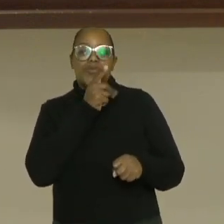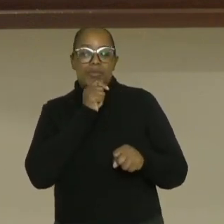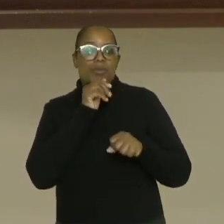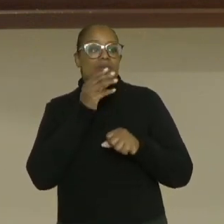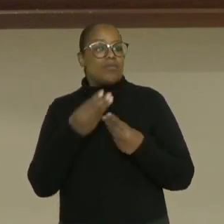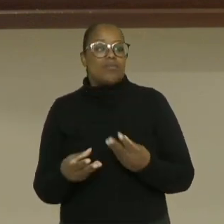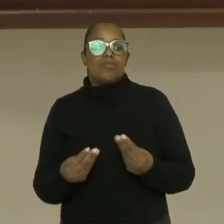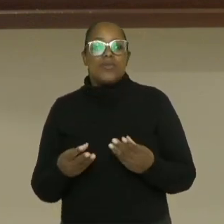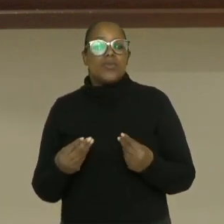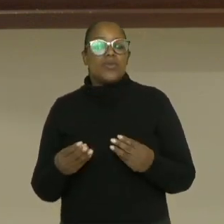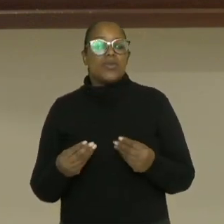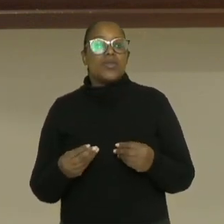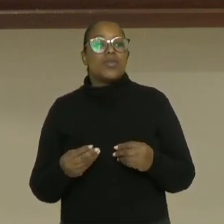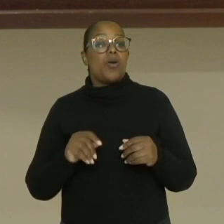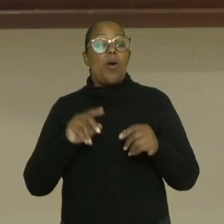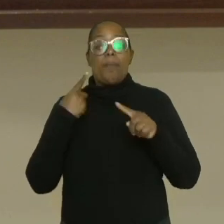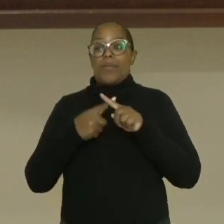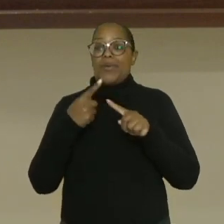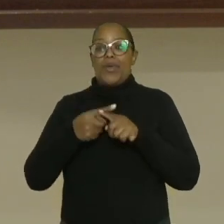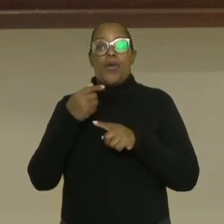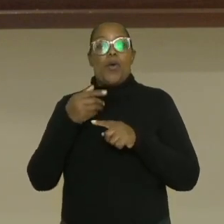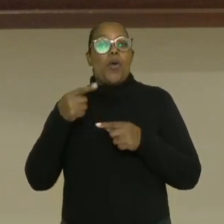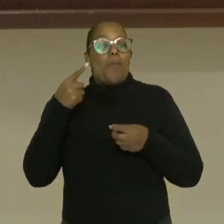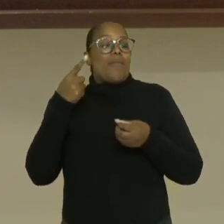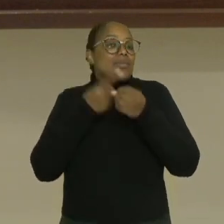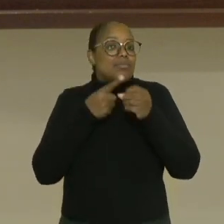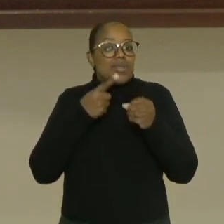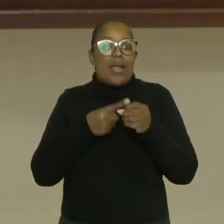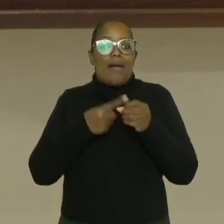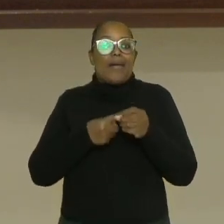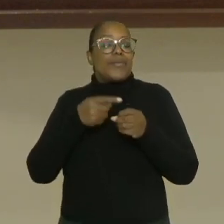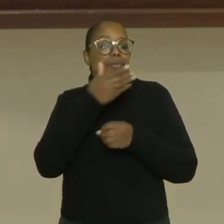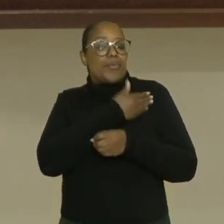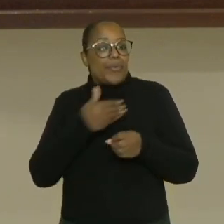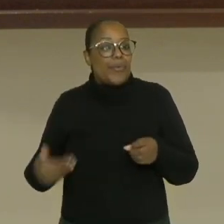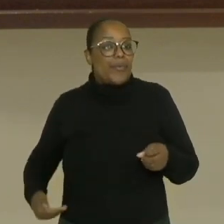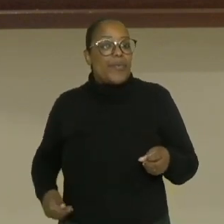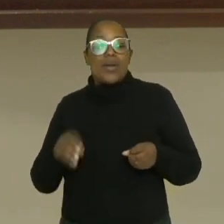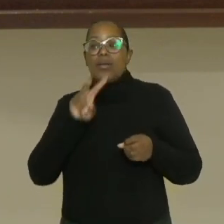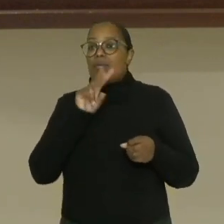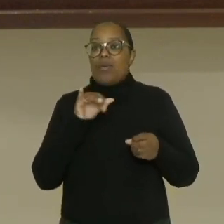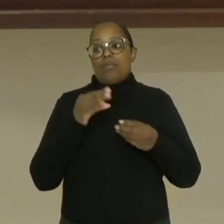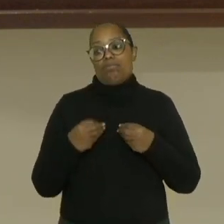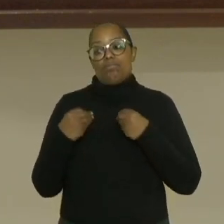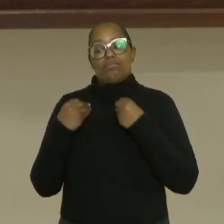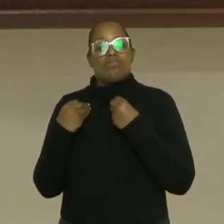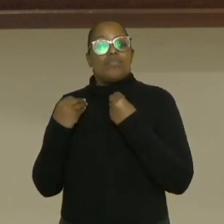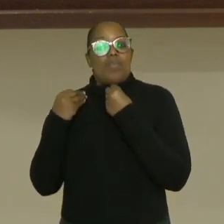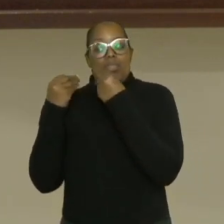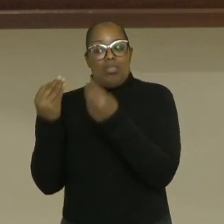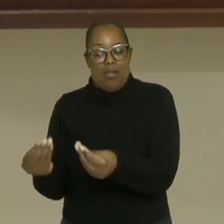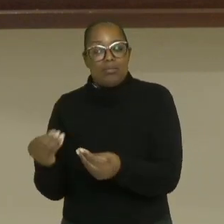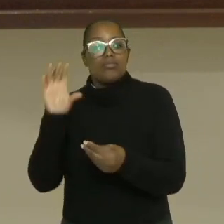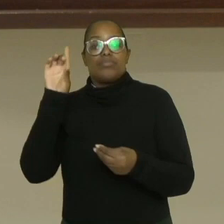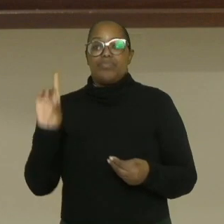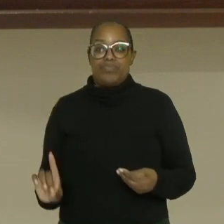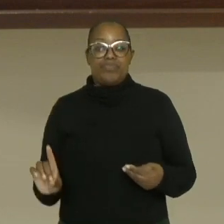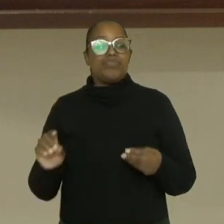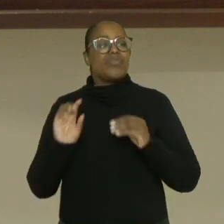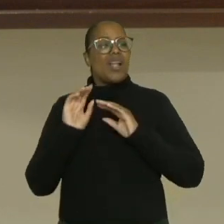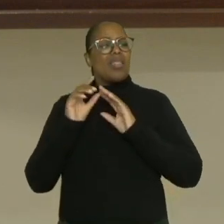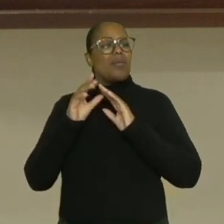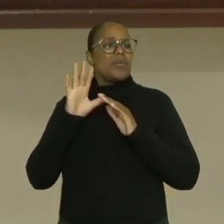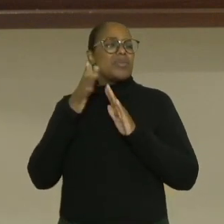mas não assim, o Estado não quer uma certa pressão, então ele vai fornecer algum direito. E mais tarde a gente vai ter,